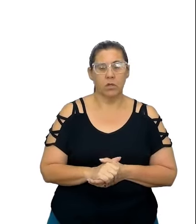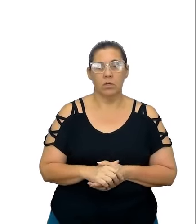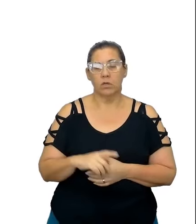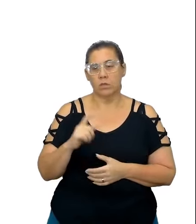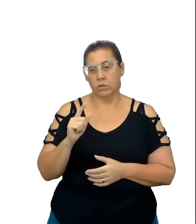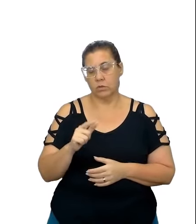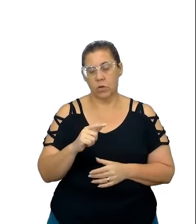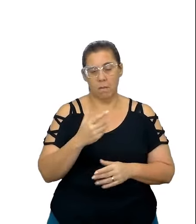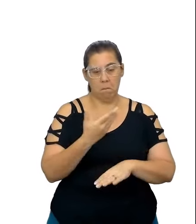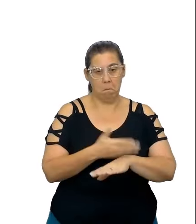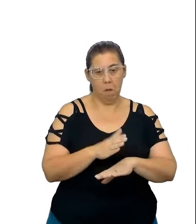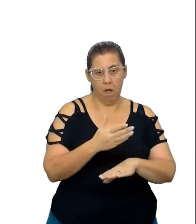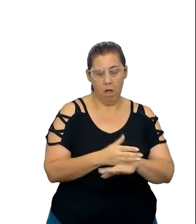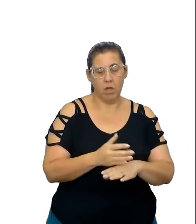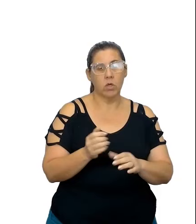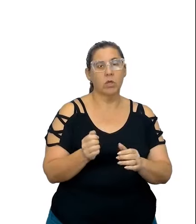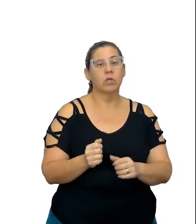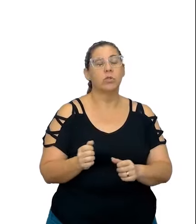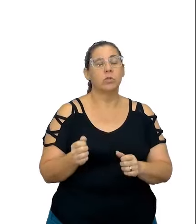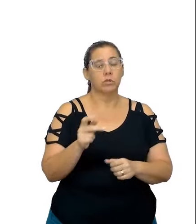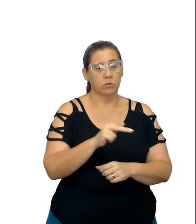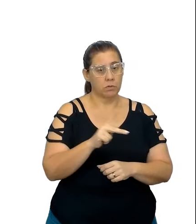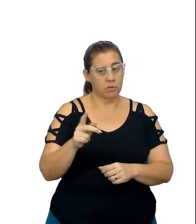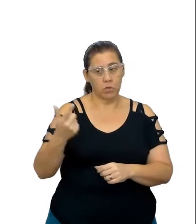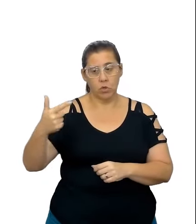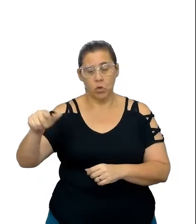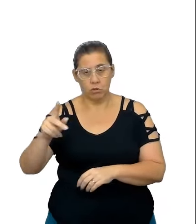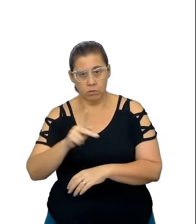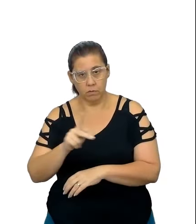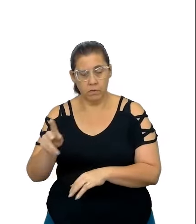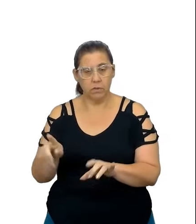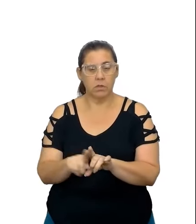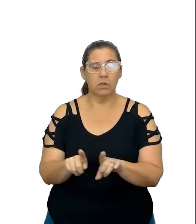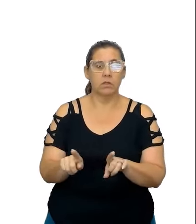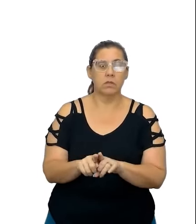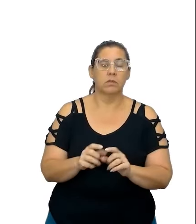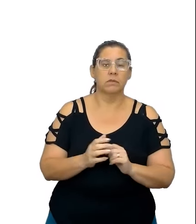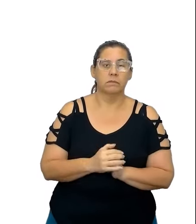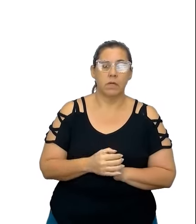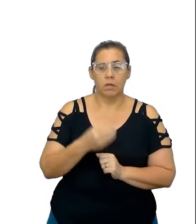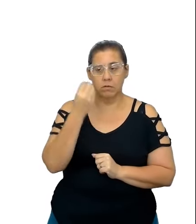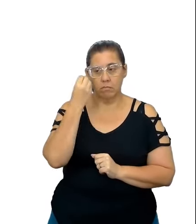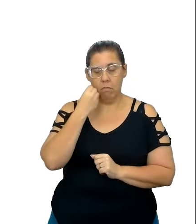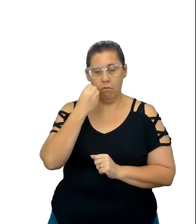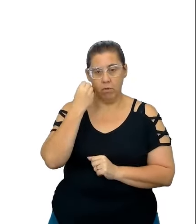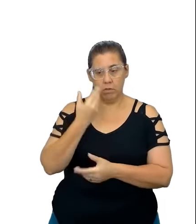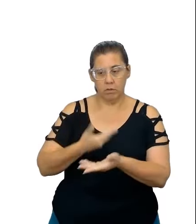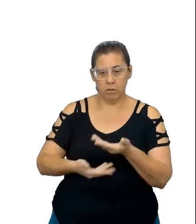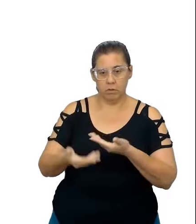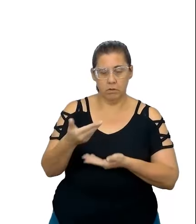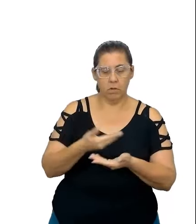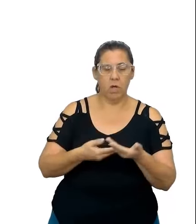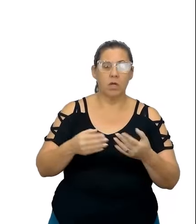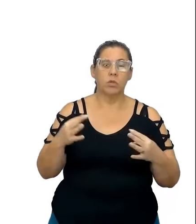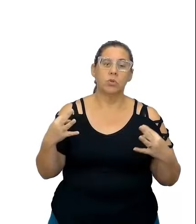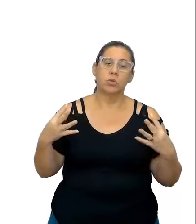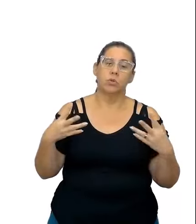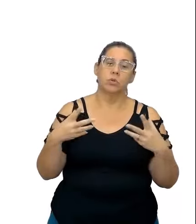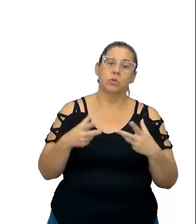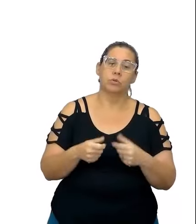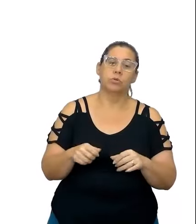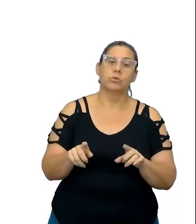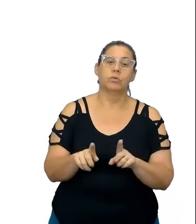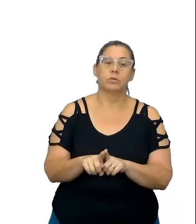da sua atuação como professor, mas também de outros professores, trocar essas experiências, tudo isso